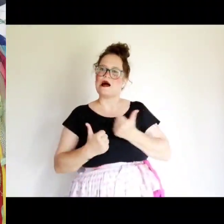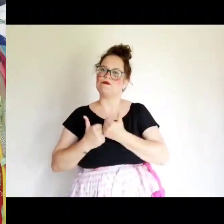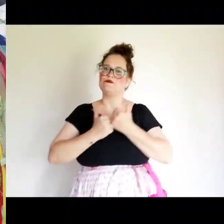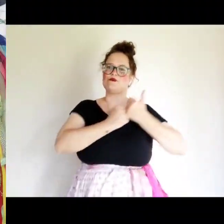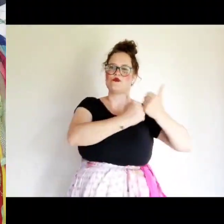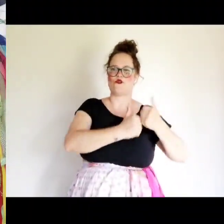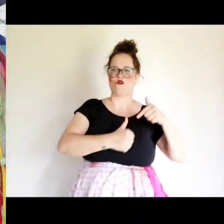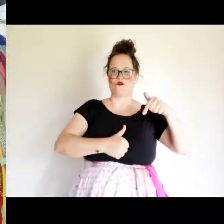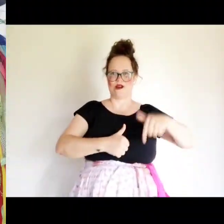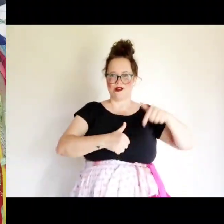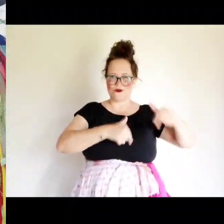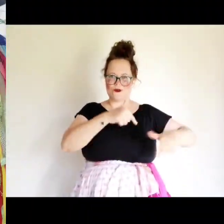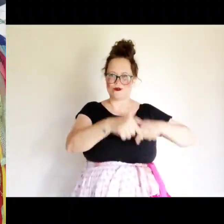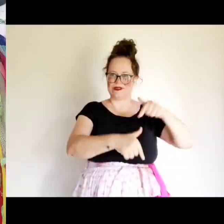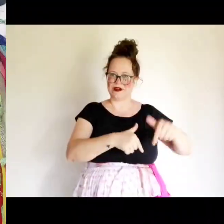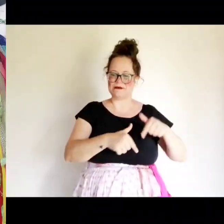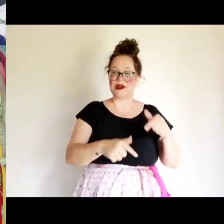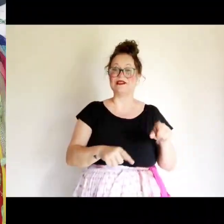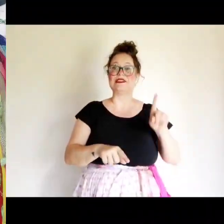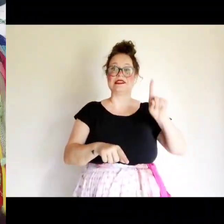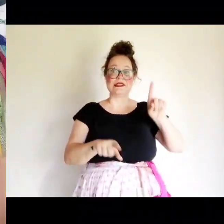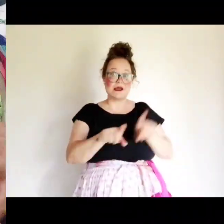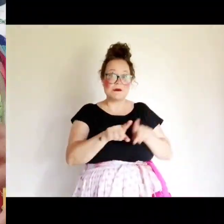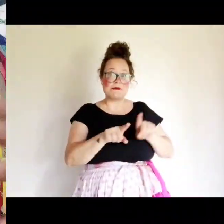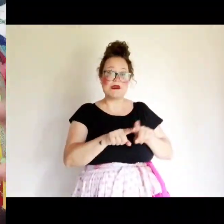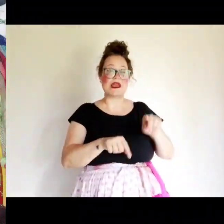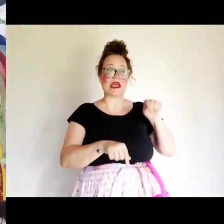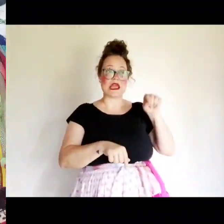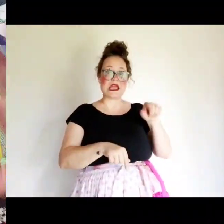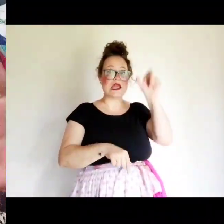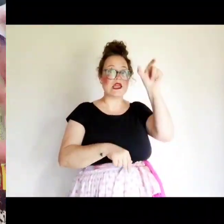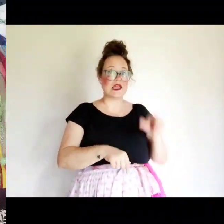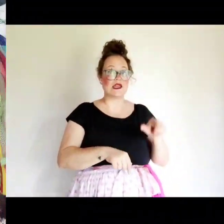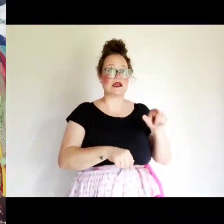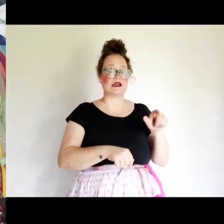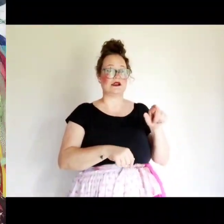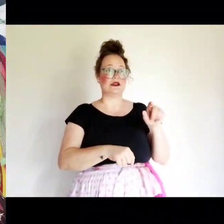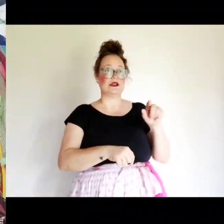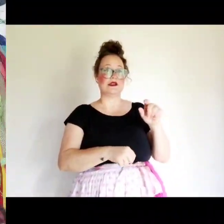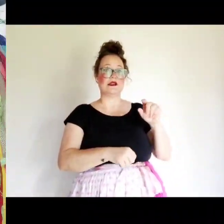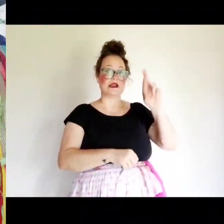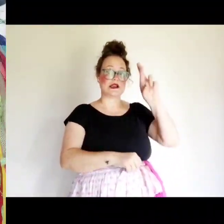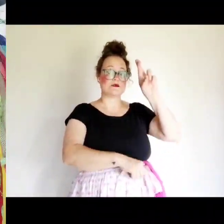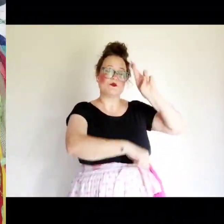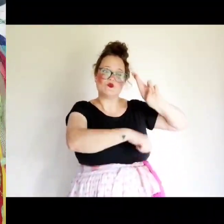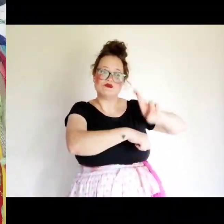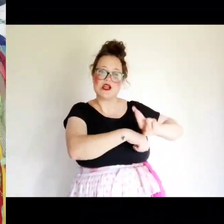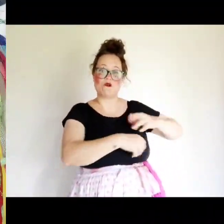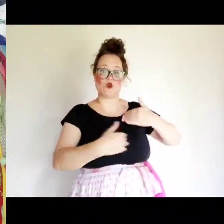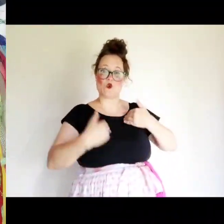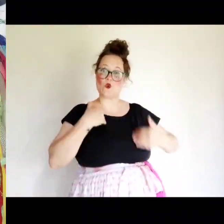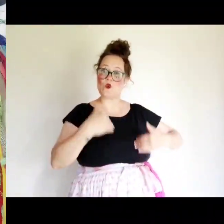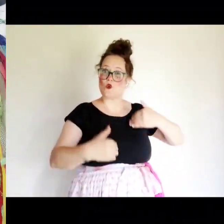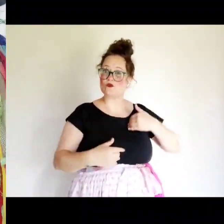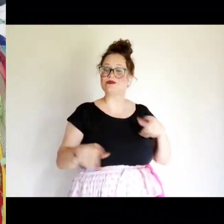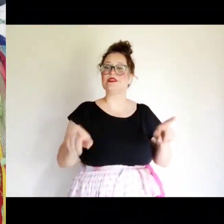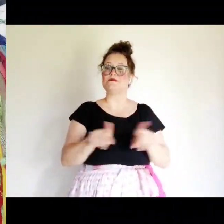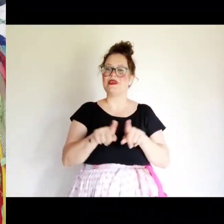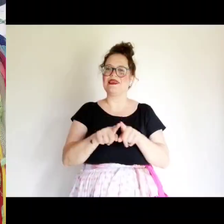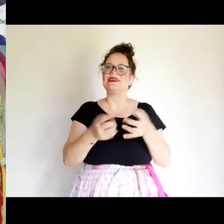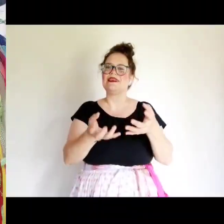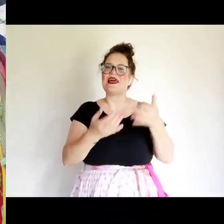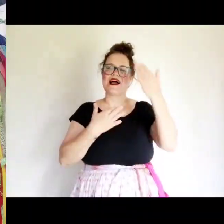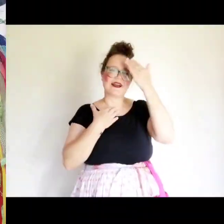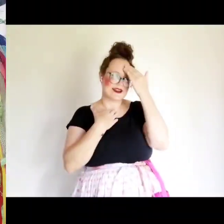está me apoiando e é o responsável pelo corpo, pela vida da Humília. Quero agradecer